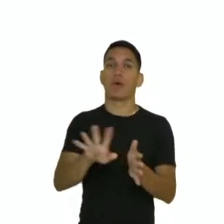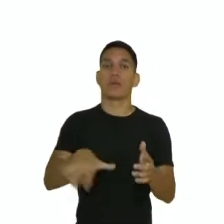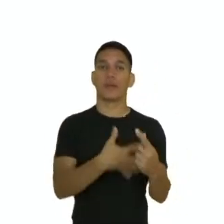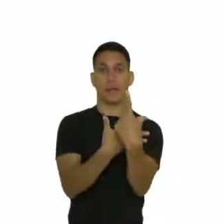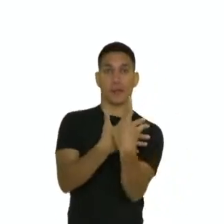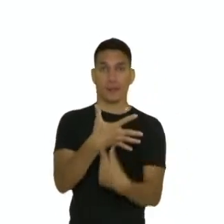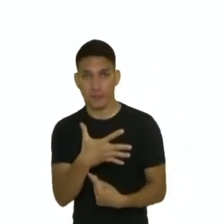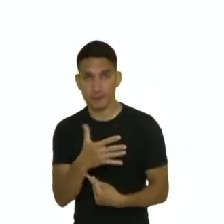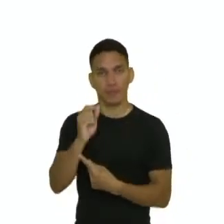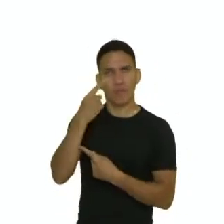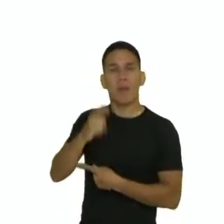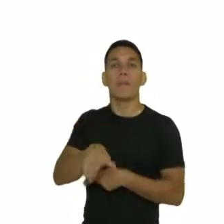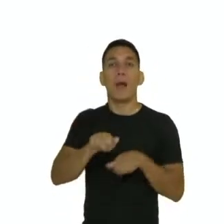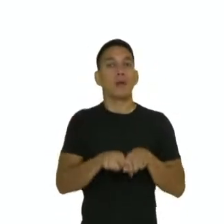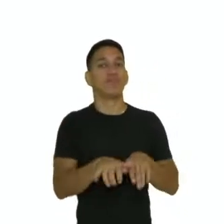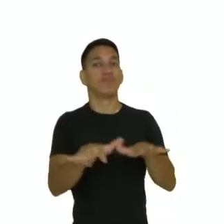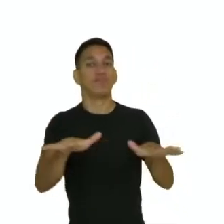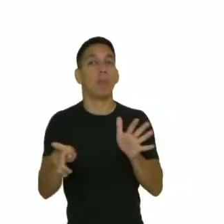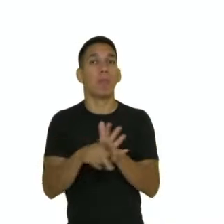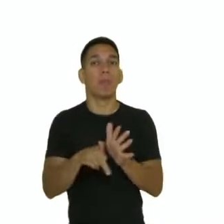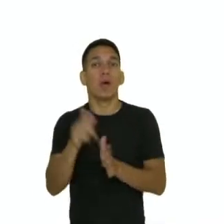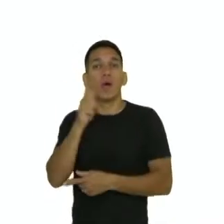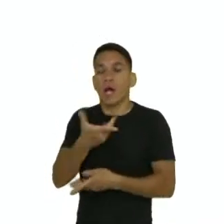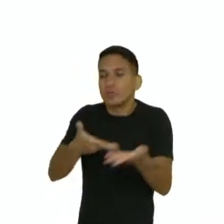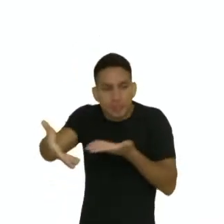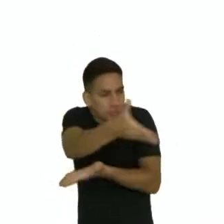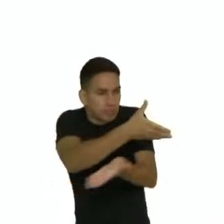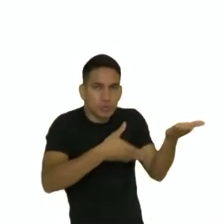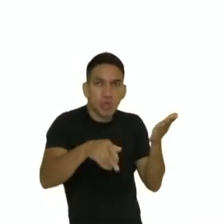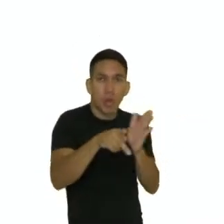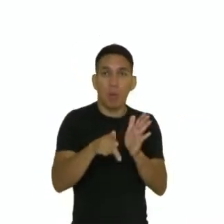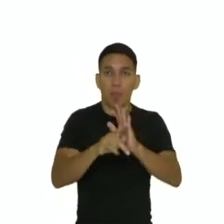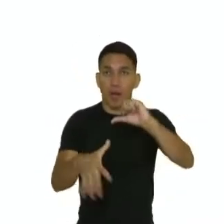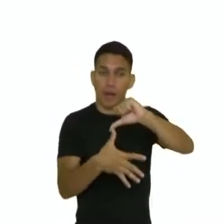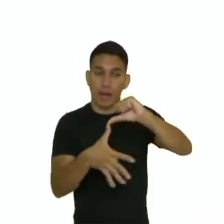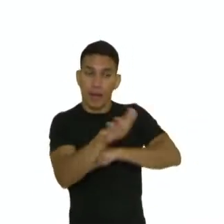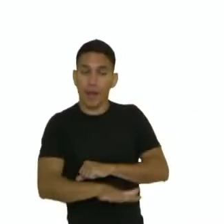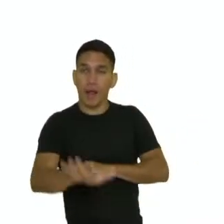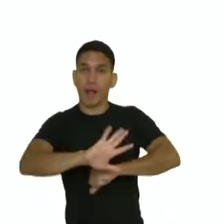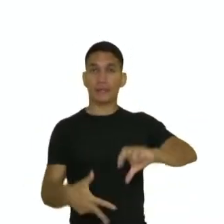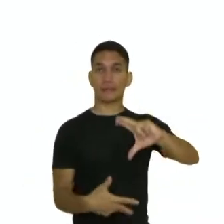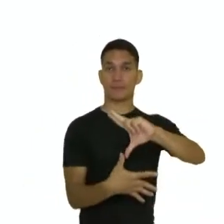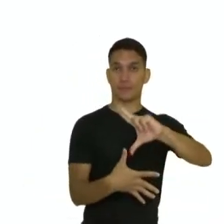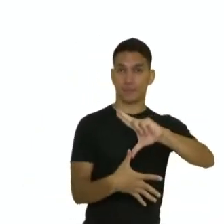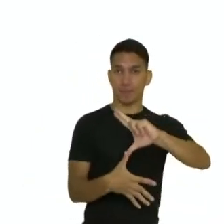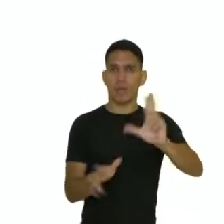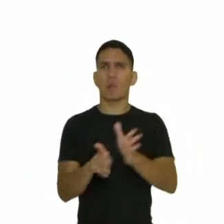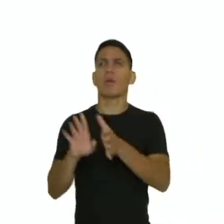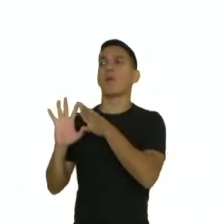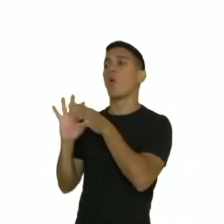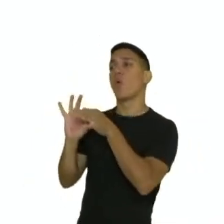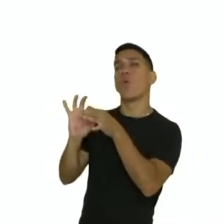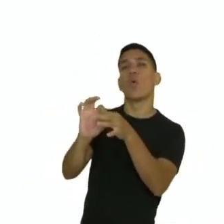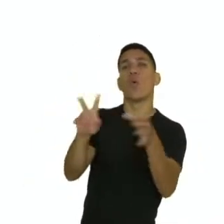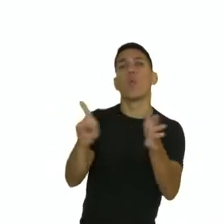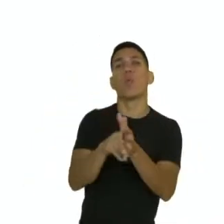é a mais abrangente iniciativa de integração regional da América Latina, surgida no contexto da